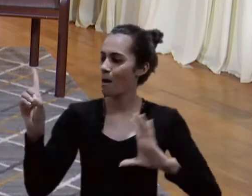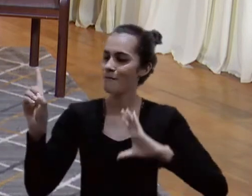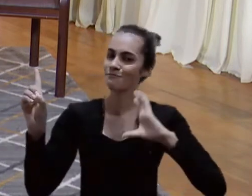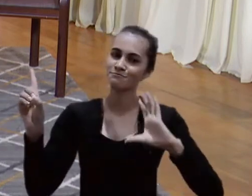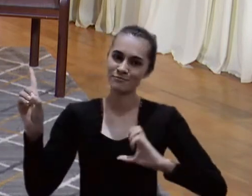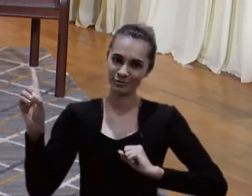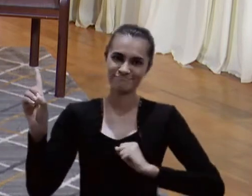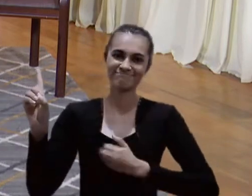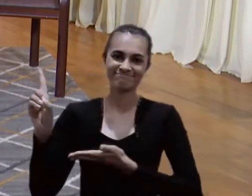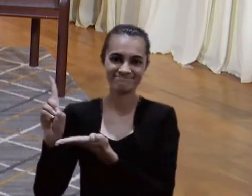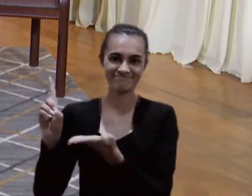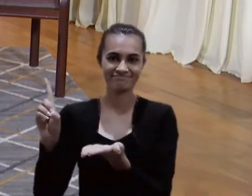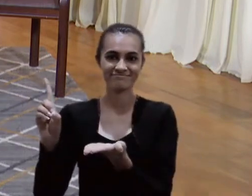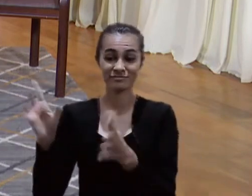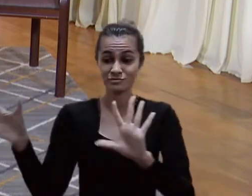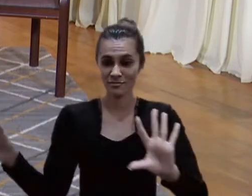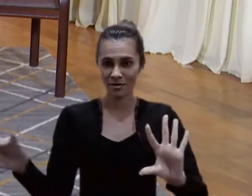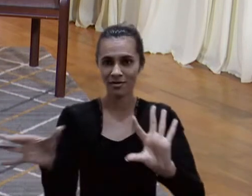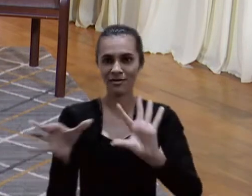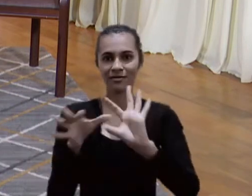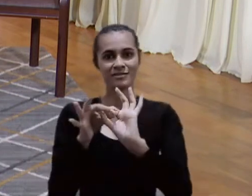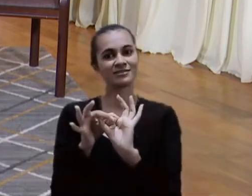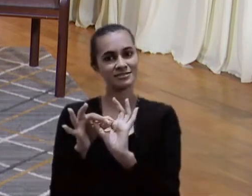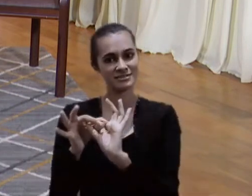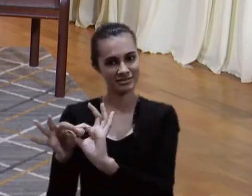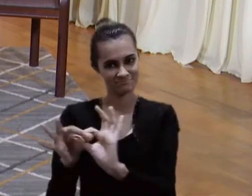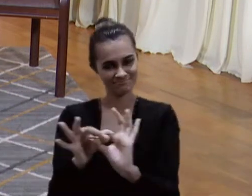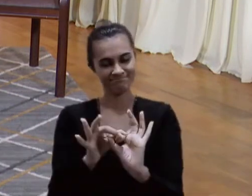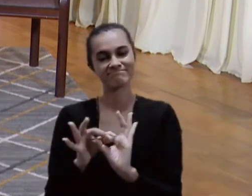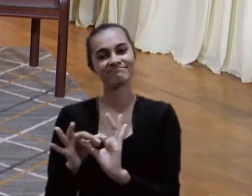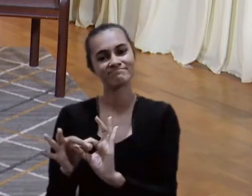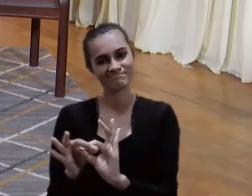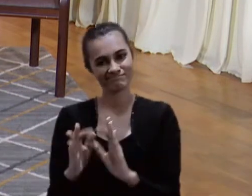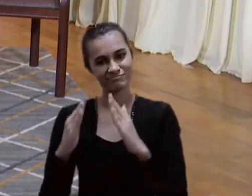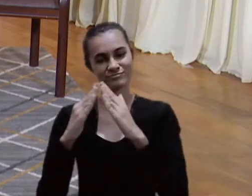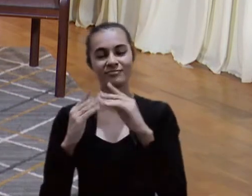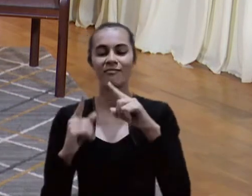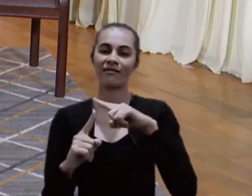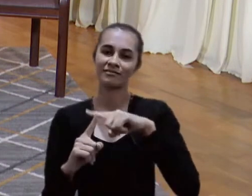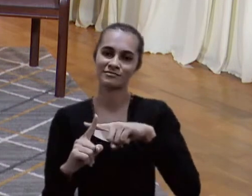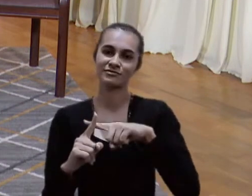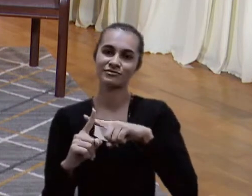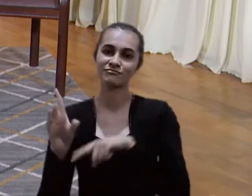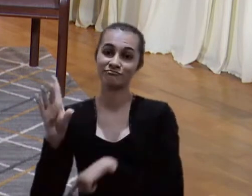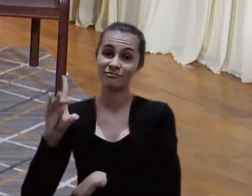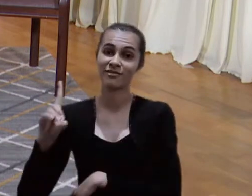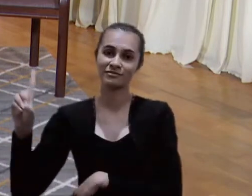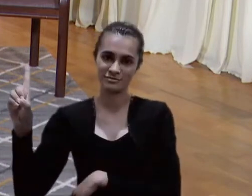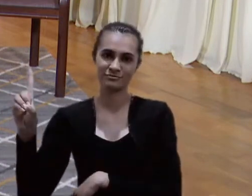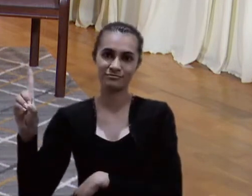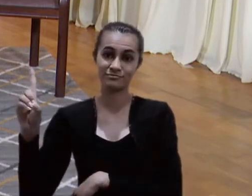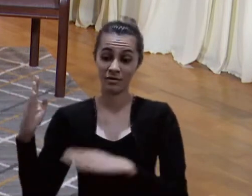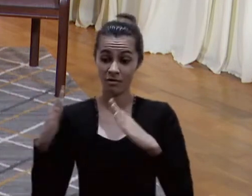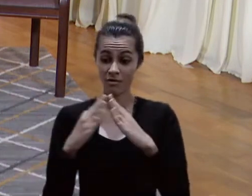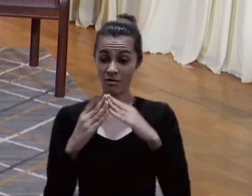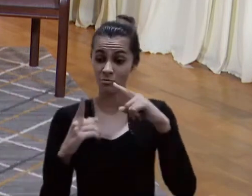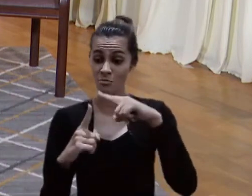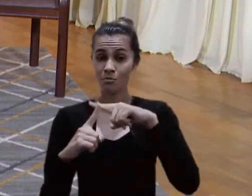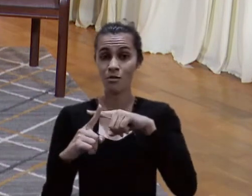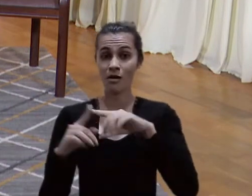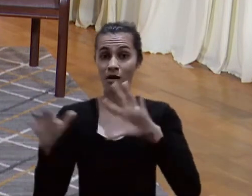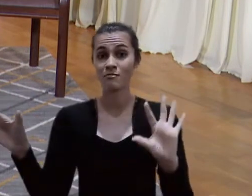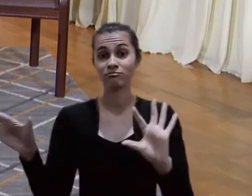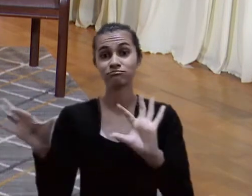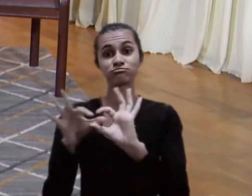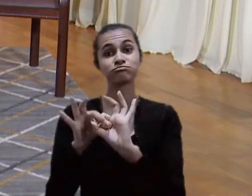nos liga, isso nos une à igreja. E isso nos une como igreja a Deus. Isso nos